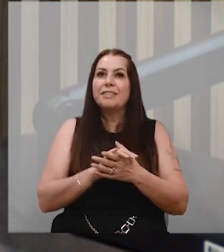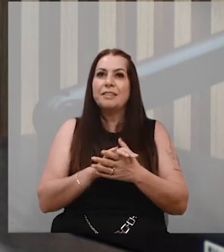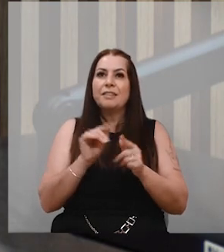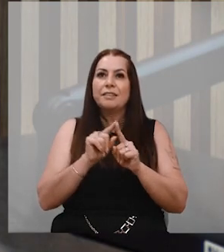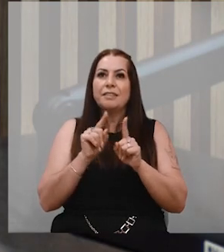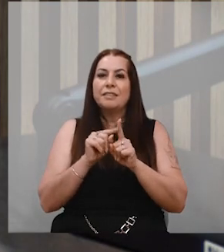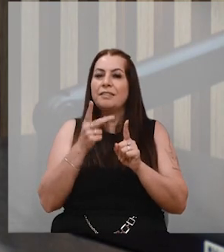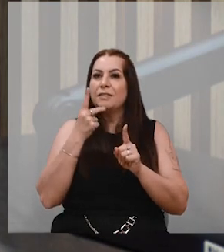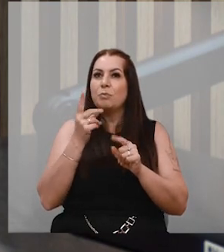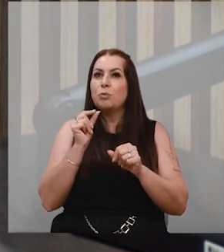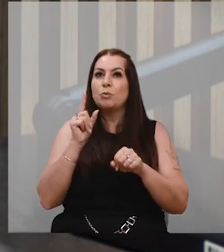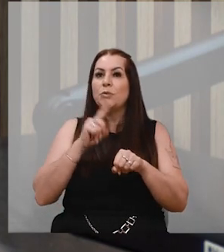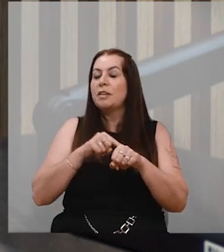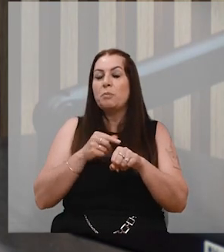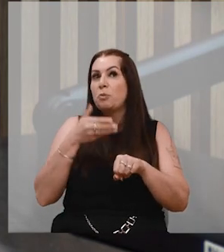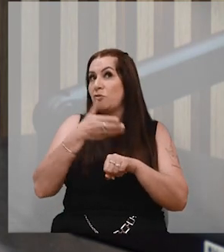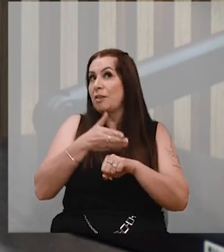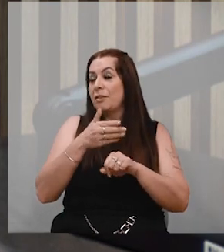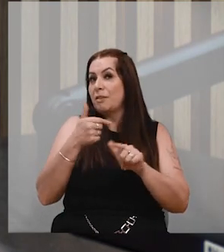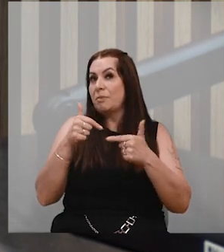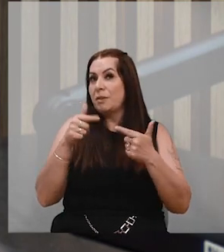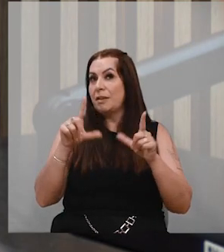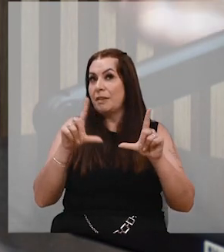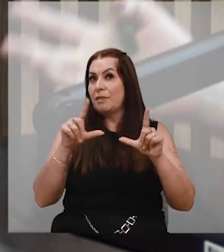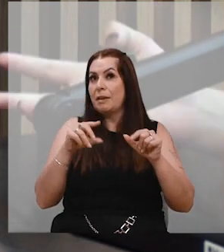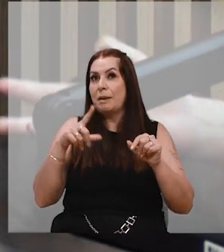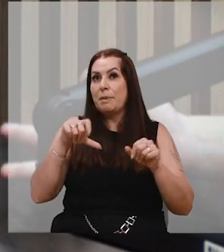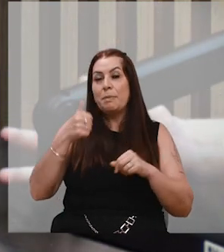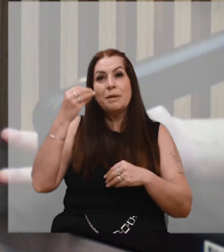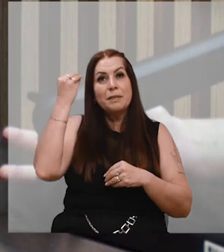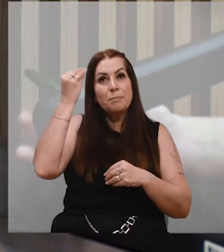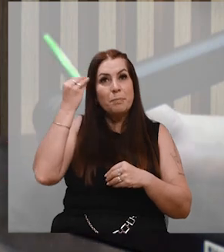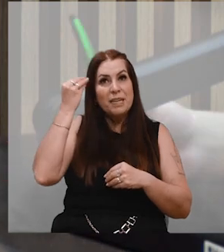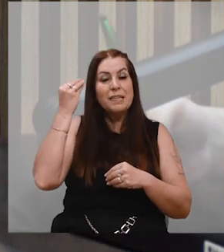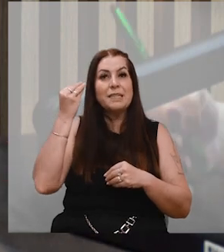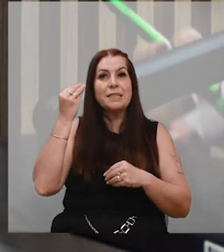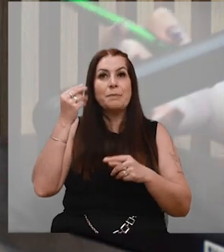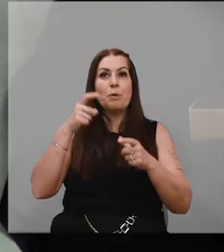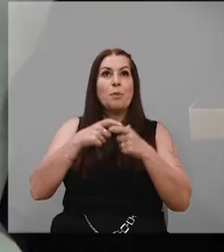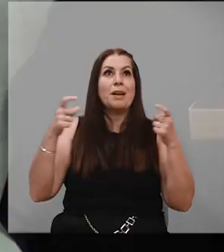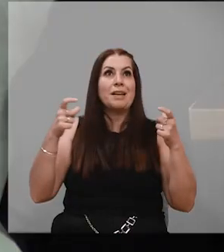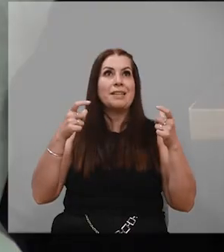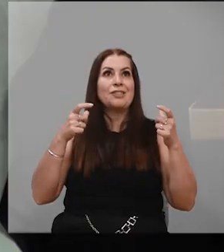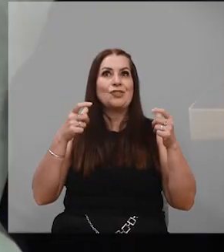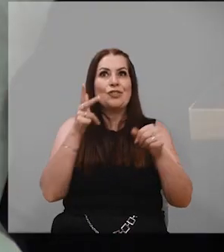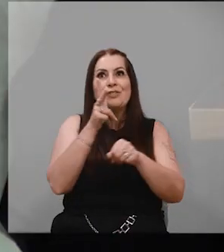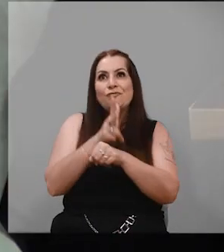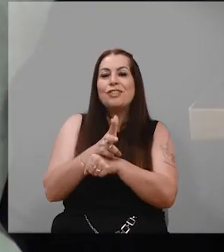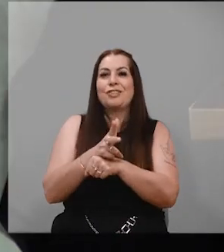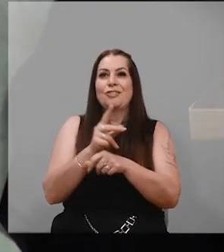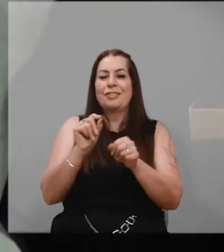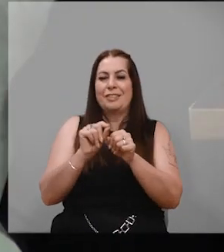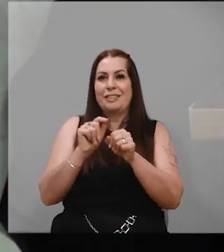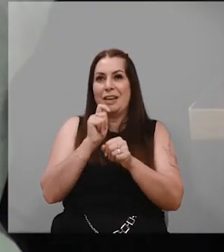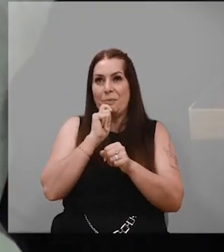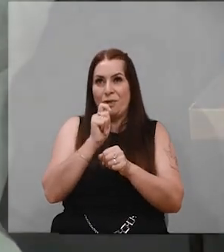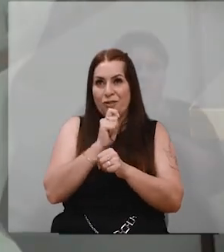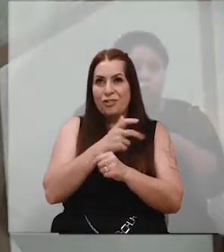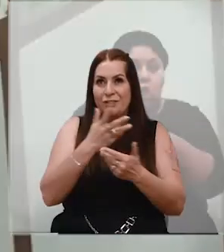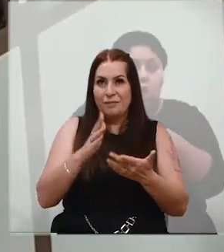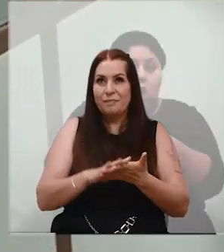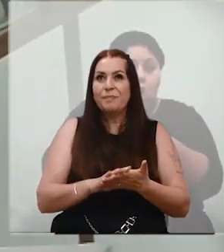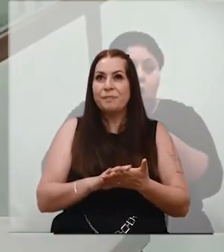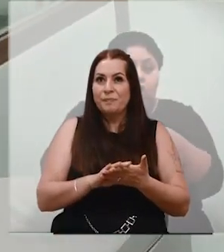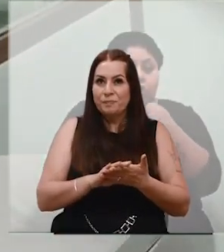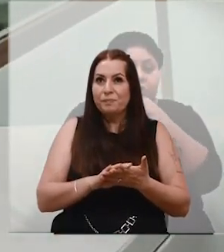Não fazia muito tempo que eu tinha entrado pra TV. Então, foi a primeira experiência com uma grande matéria, assim, que eu tive. Grande reportagem. Grande né?